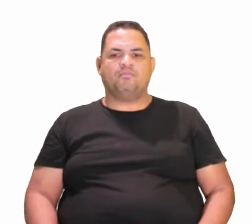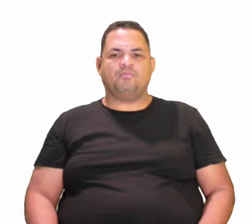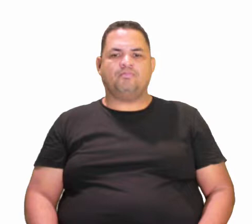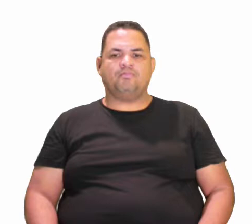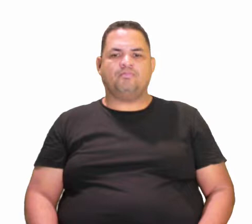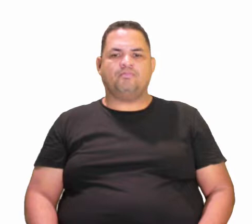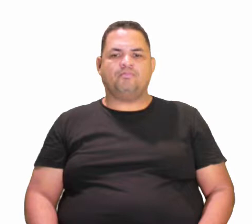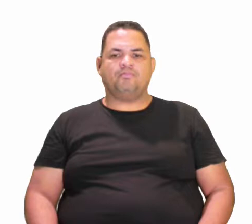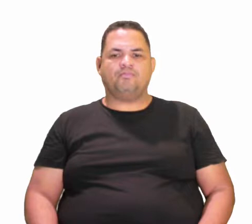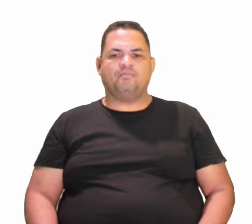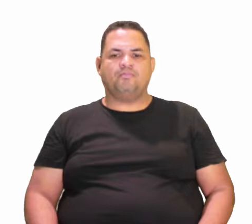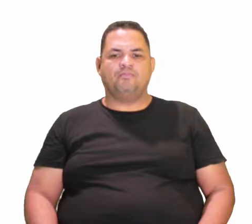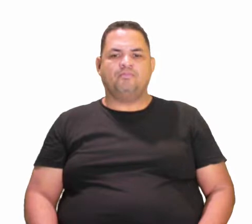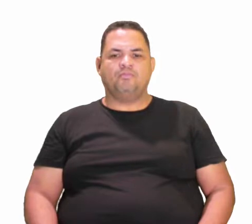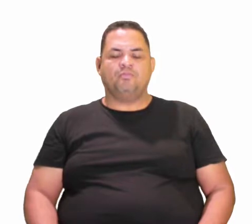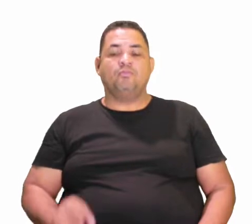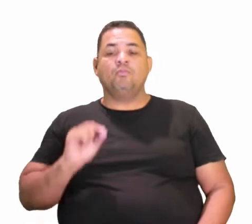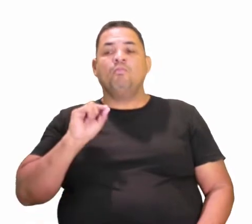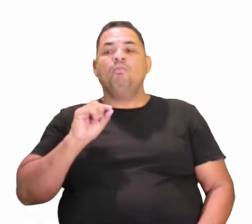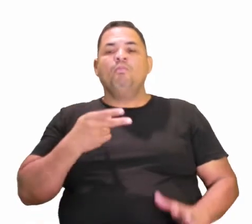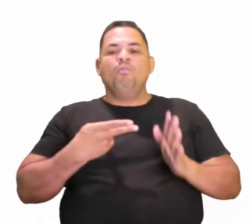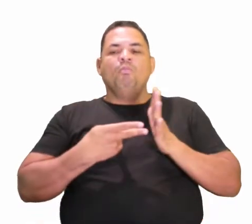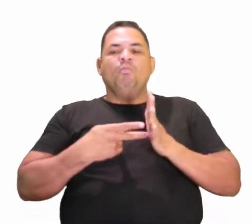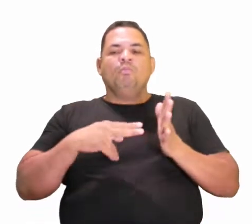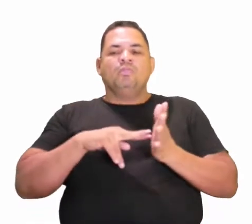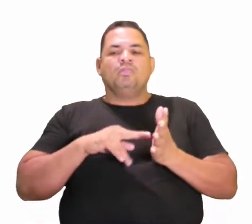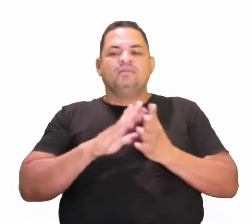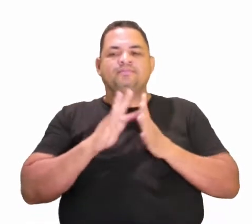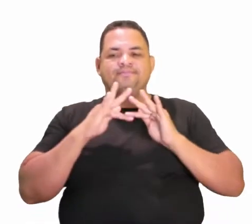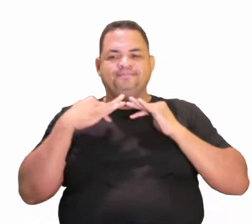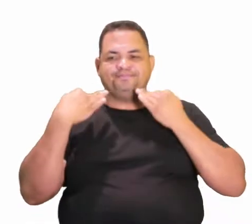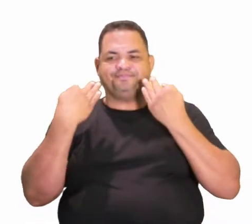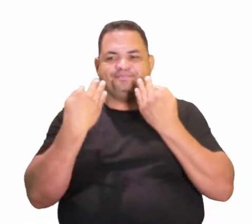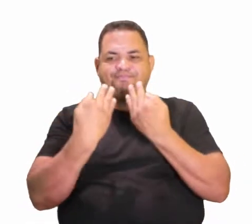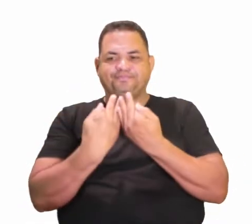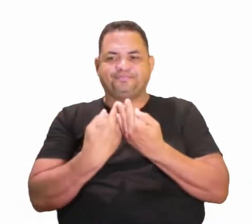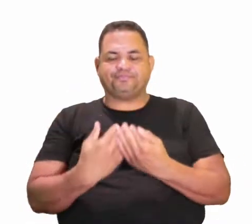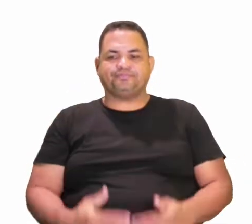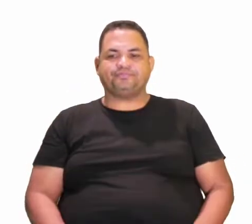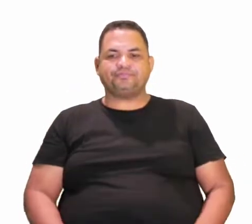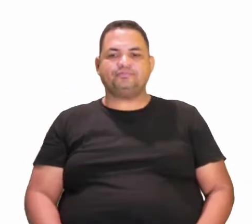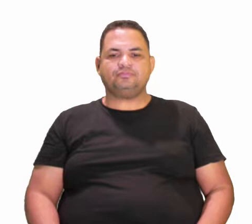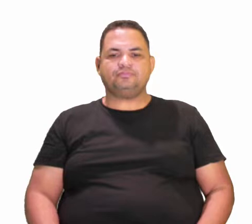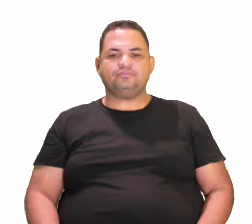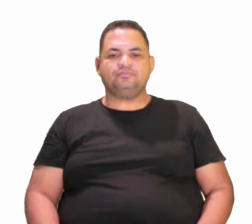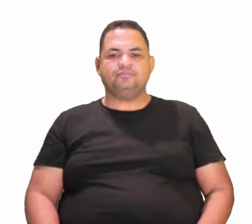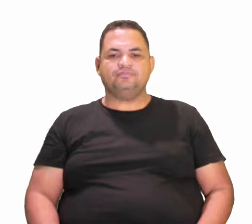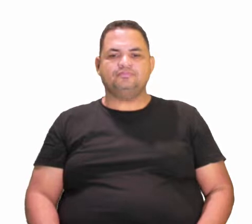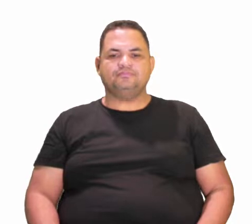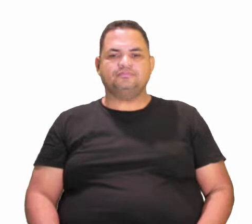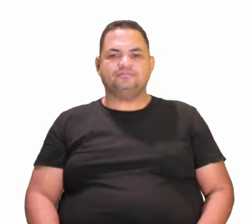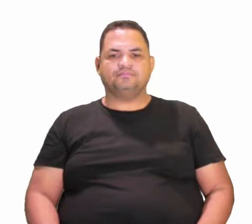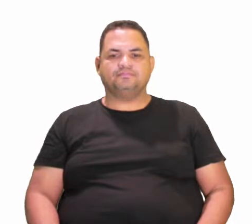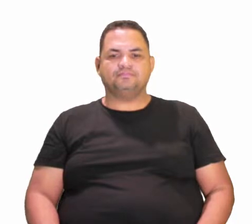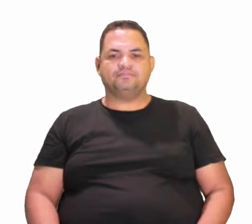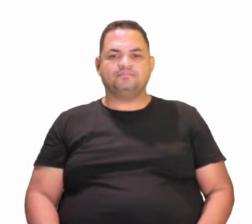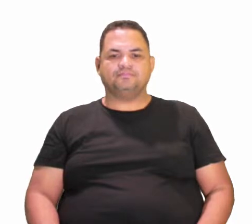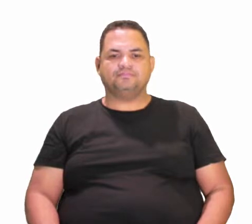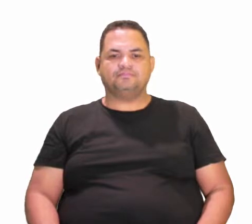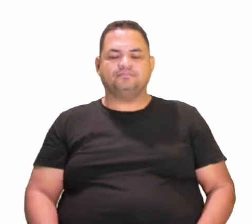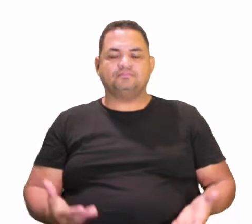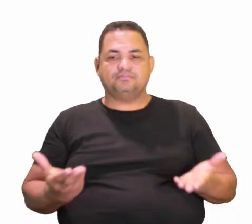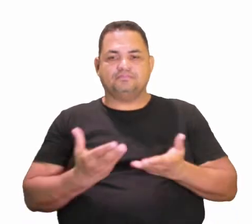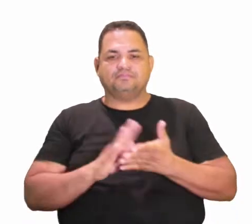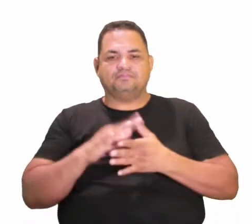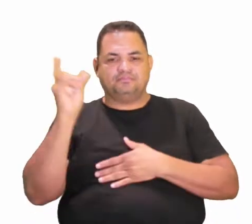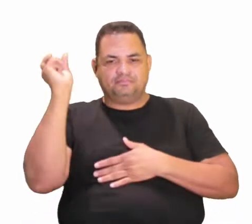is a blended family, que é o quê? Uma família... Opa! Hoje estou com dificuldade